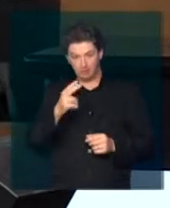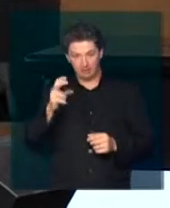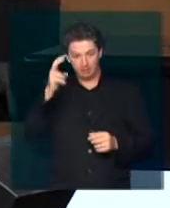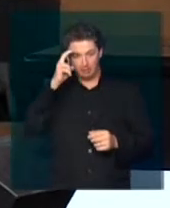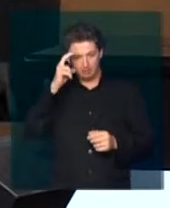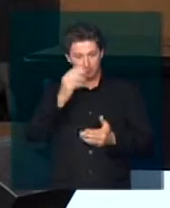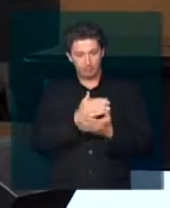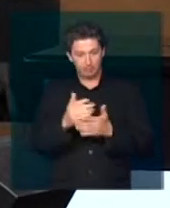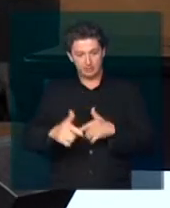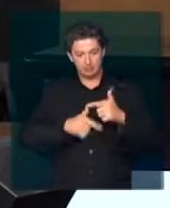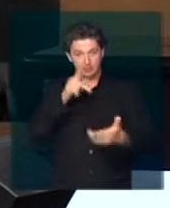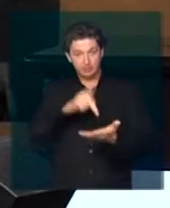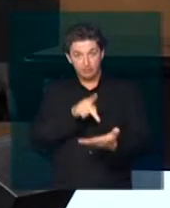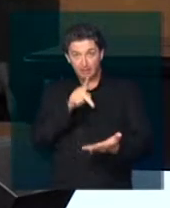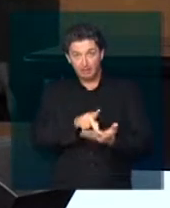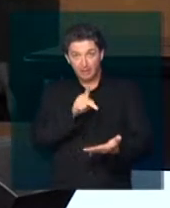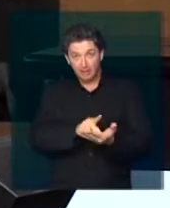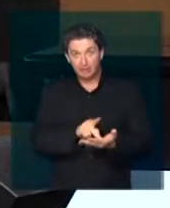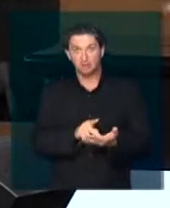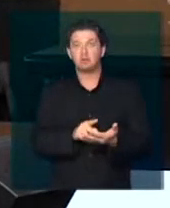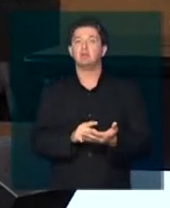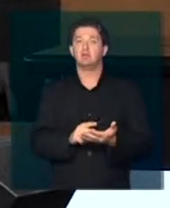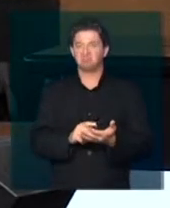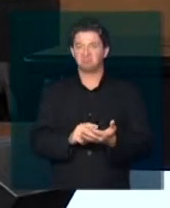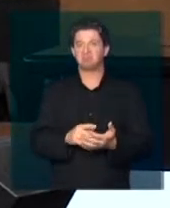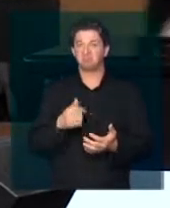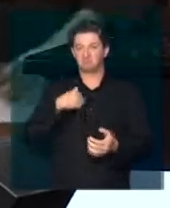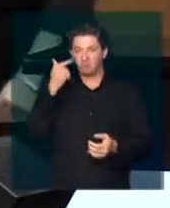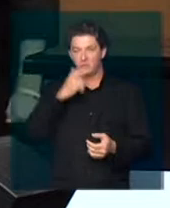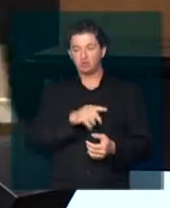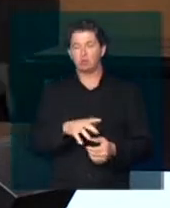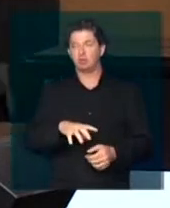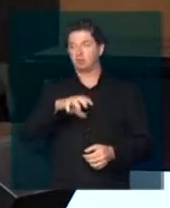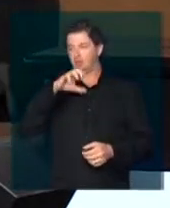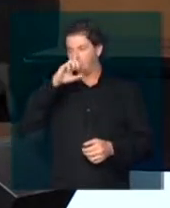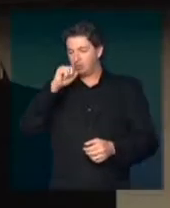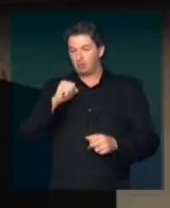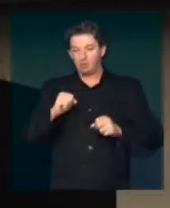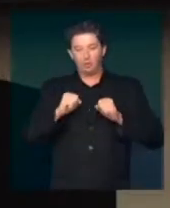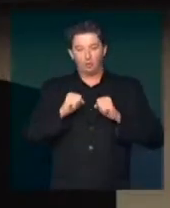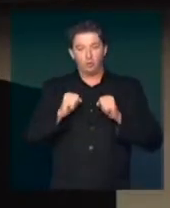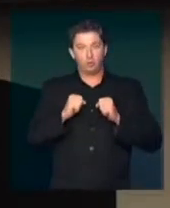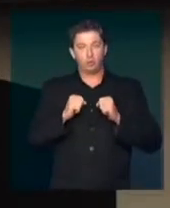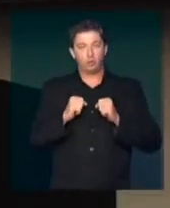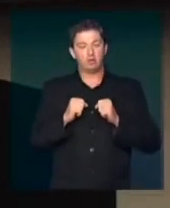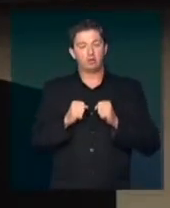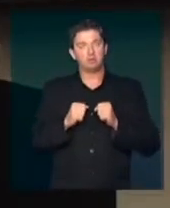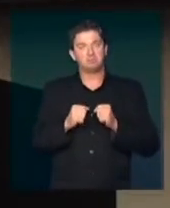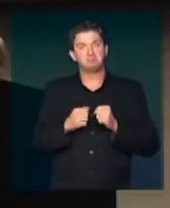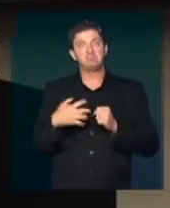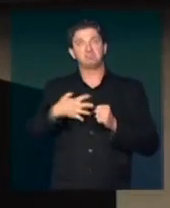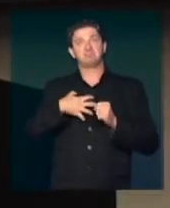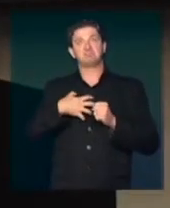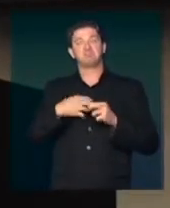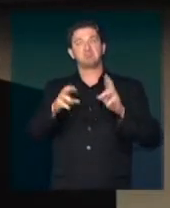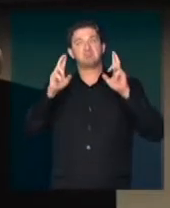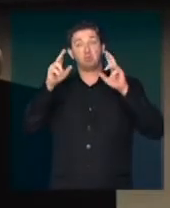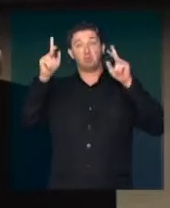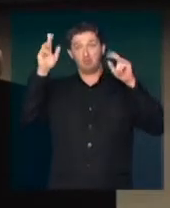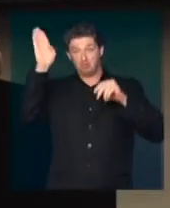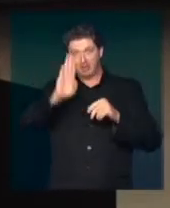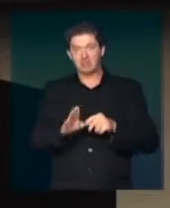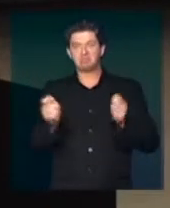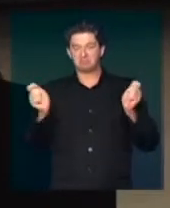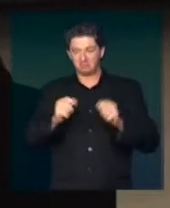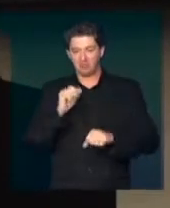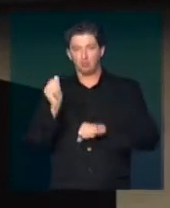começar a funcionar de verdade, eu consigo respirar e inspirar a esperança de que esse país pode ter